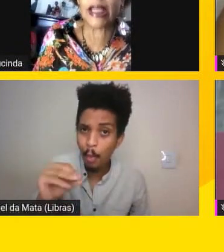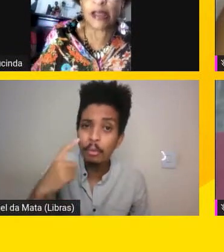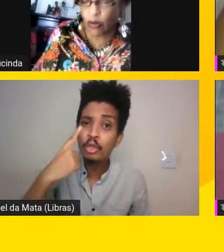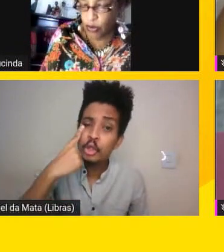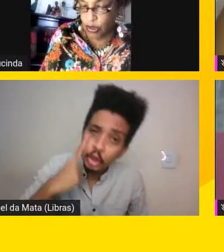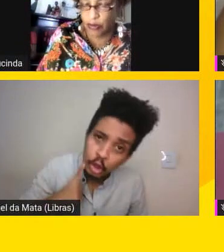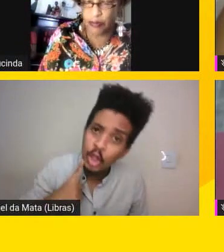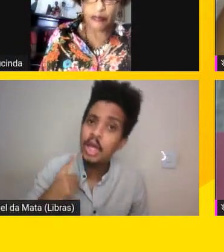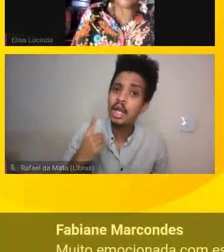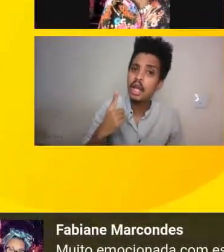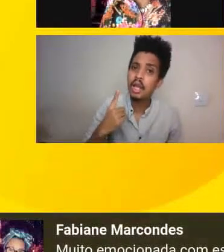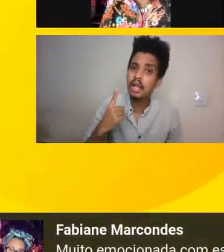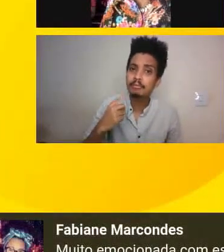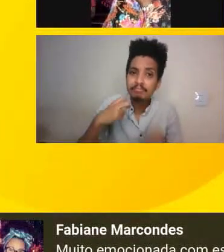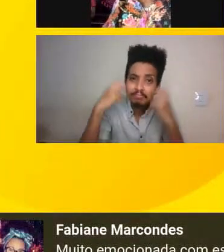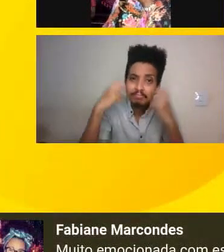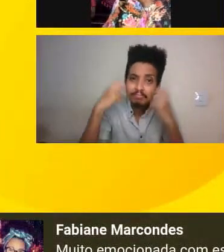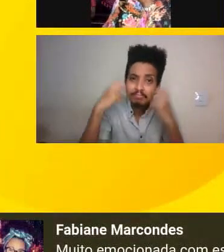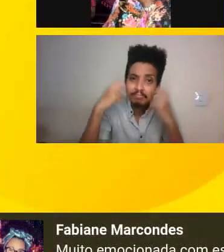Chorar é o tempo.